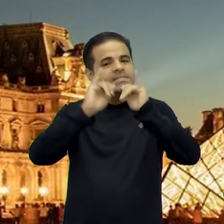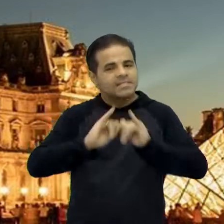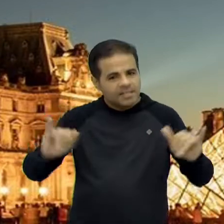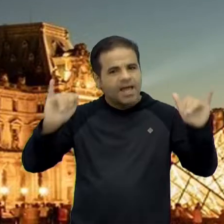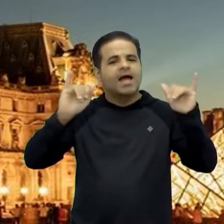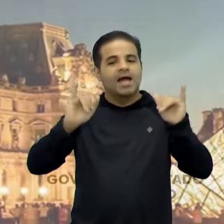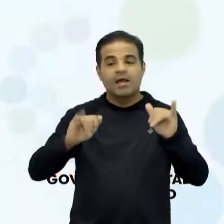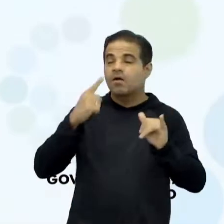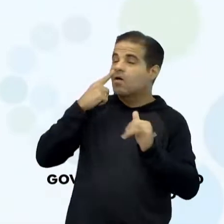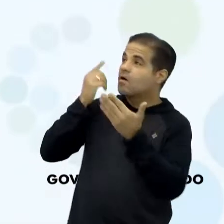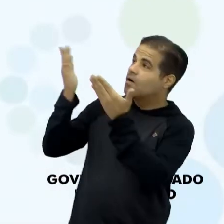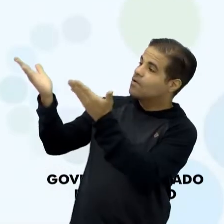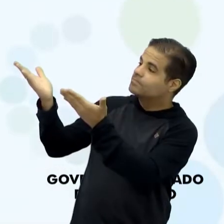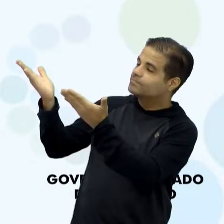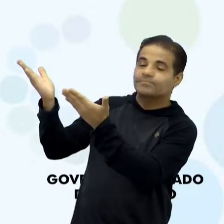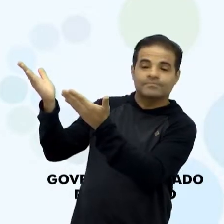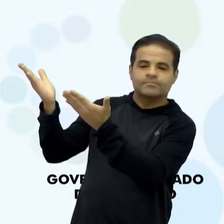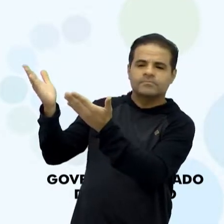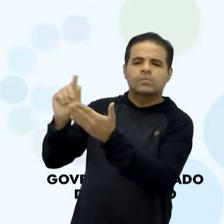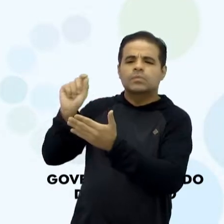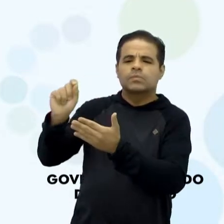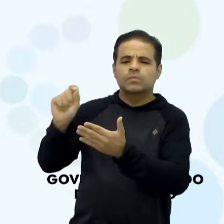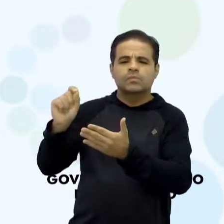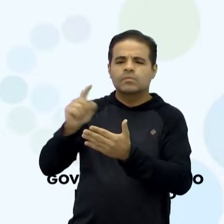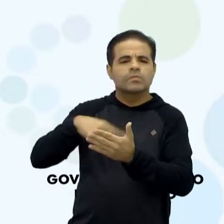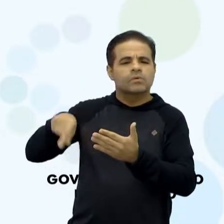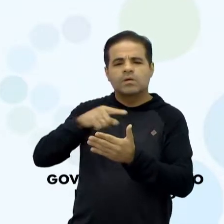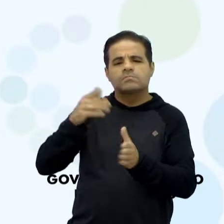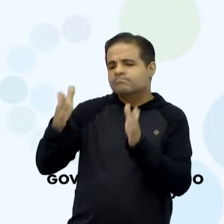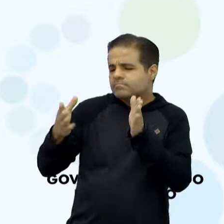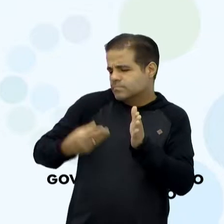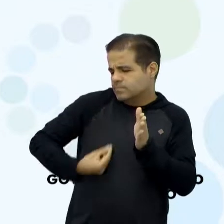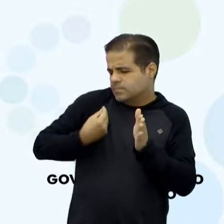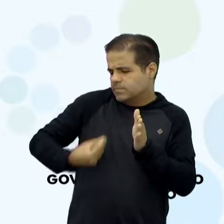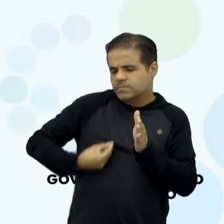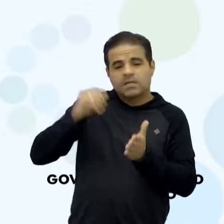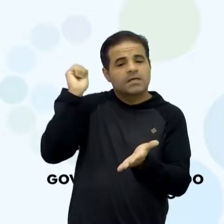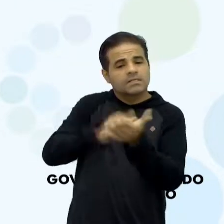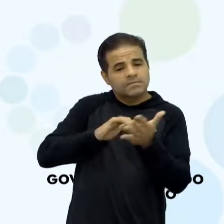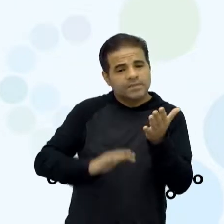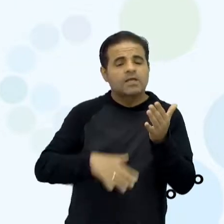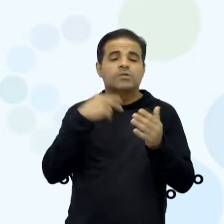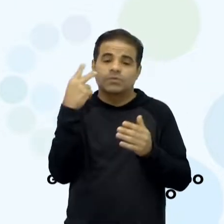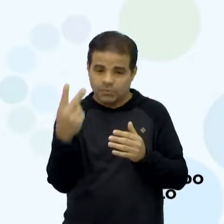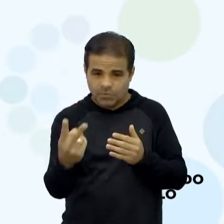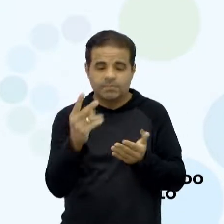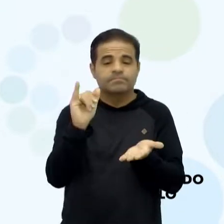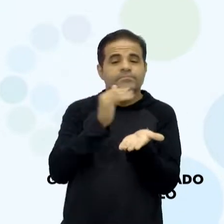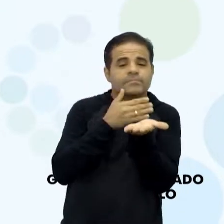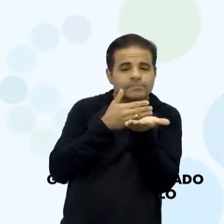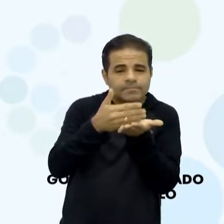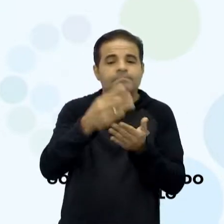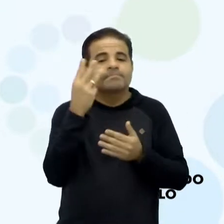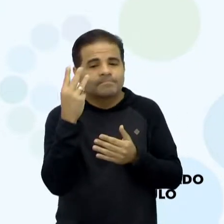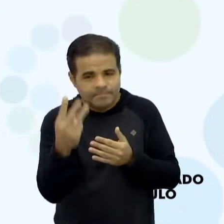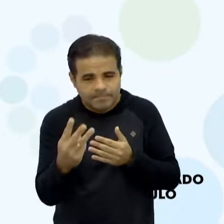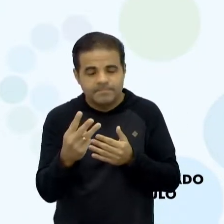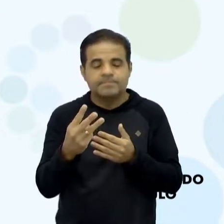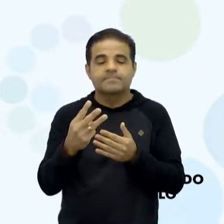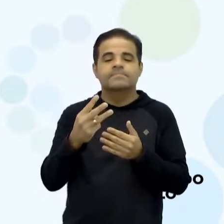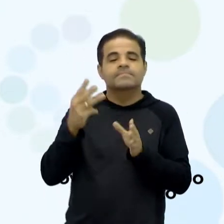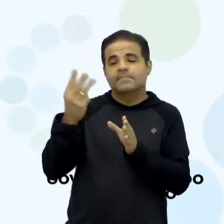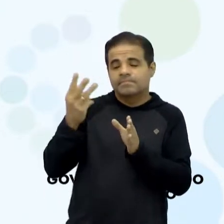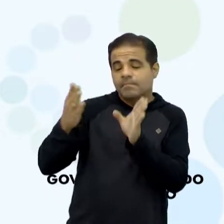Olha só na tela aí para vocês, em que momento nós estamos? Na atividade 2, introdução 3, ou seja, a